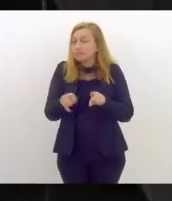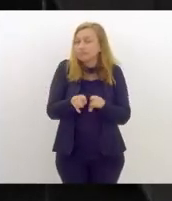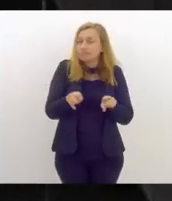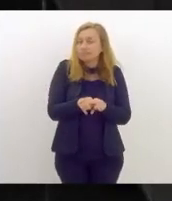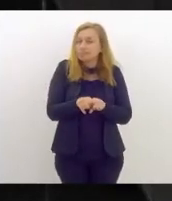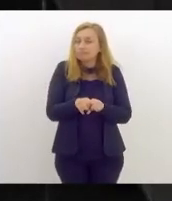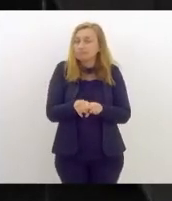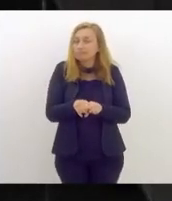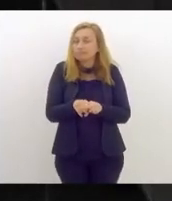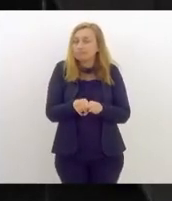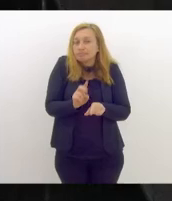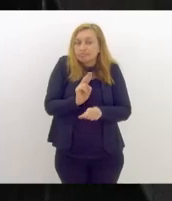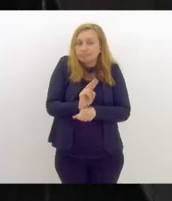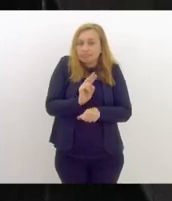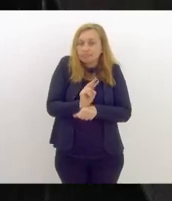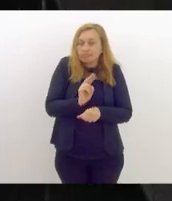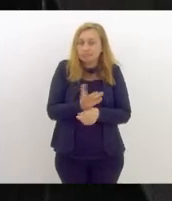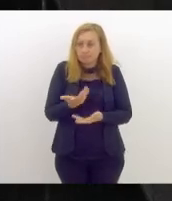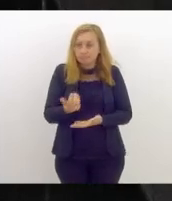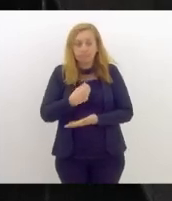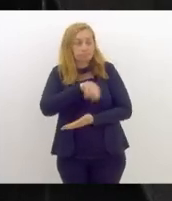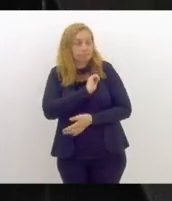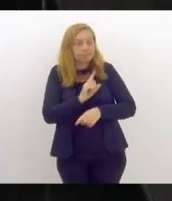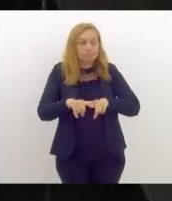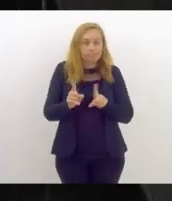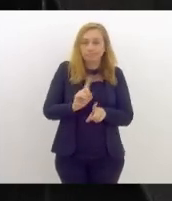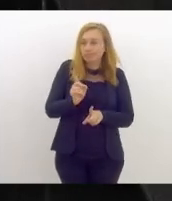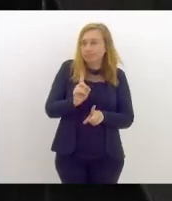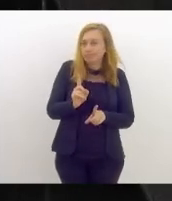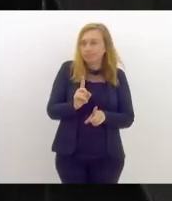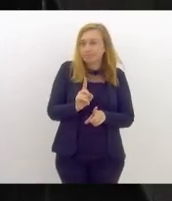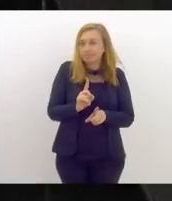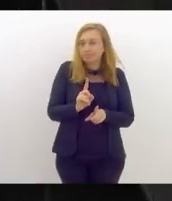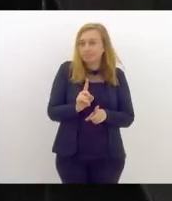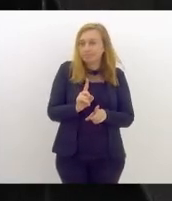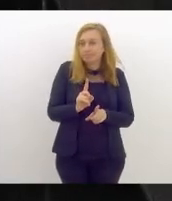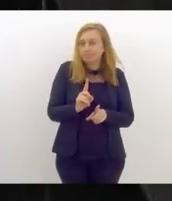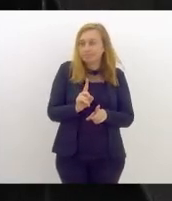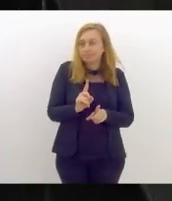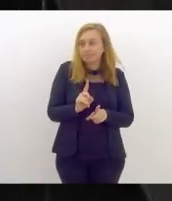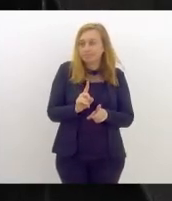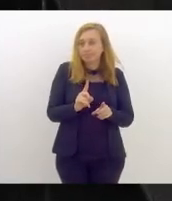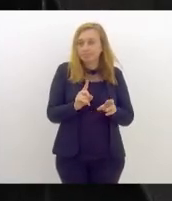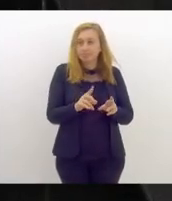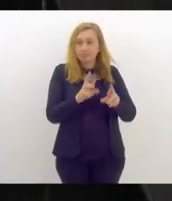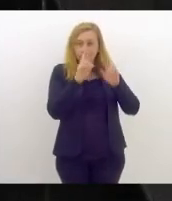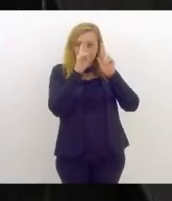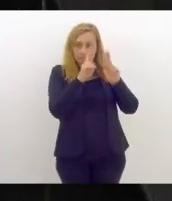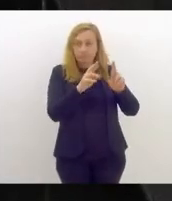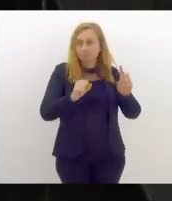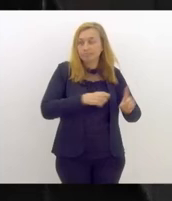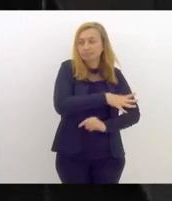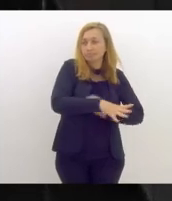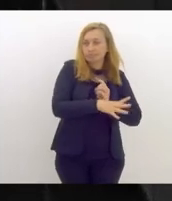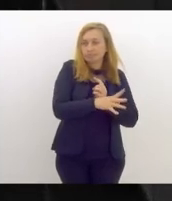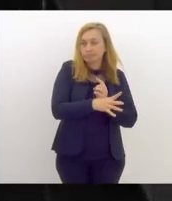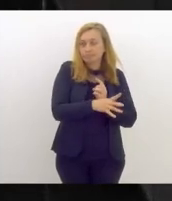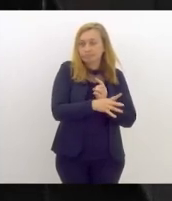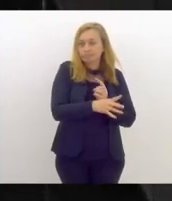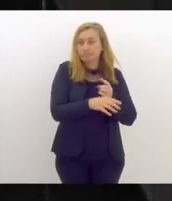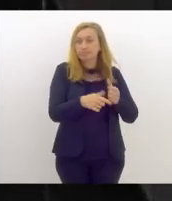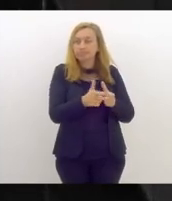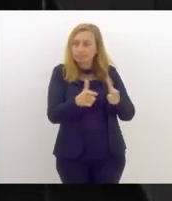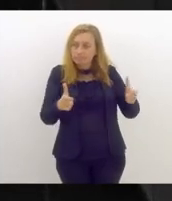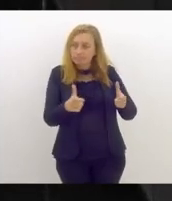certa previsibilidade fiscal Mas isso não se opõe a responsabilidade social com enfrentamento das